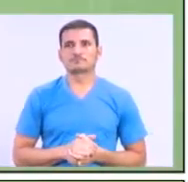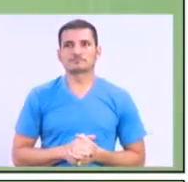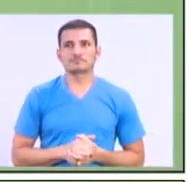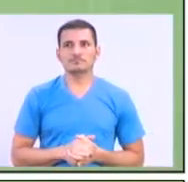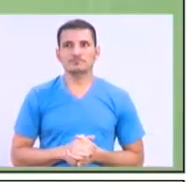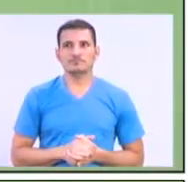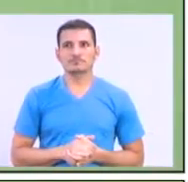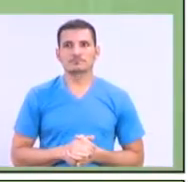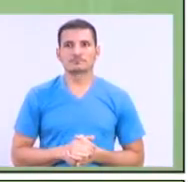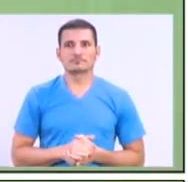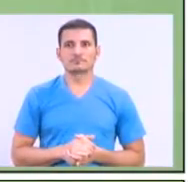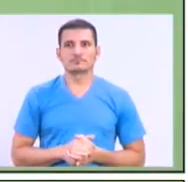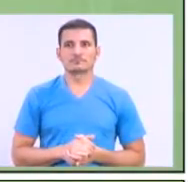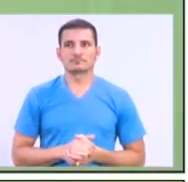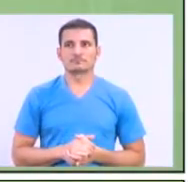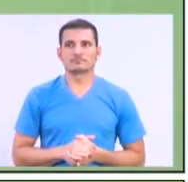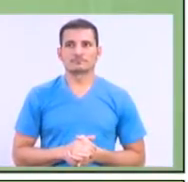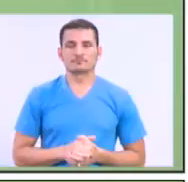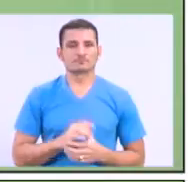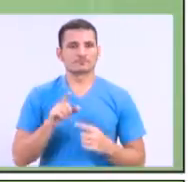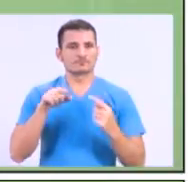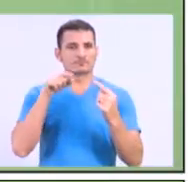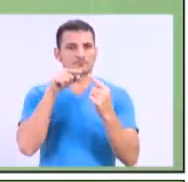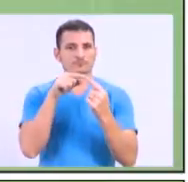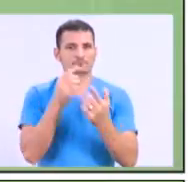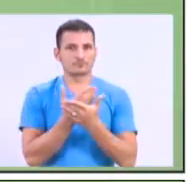Os objetivos da aula de hoje.